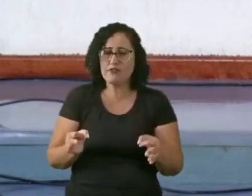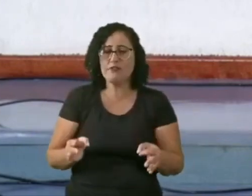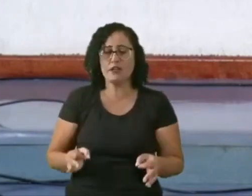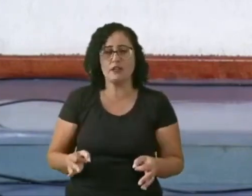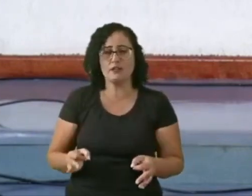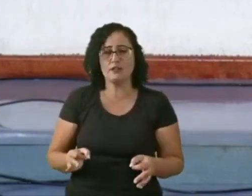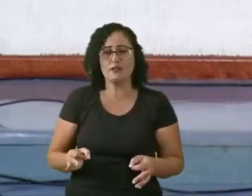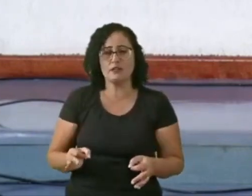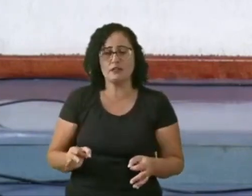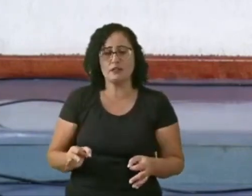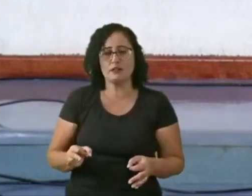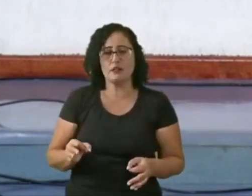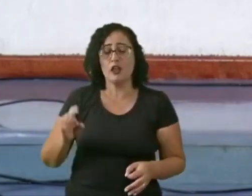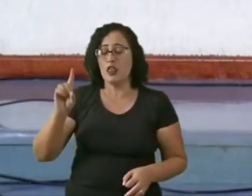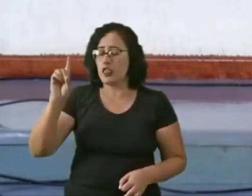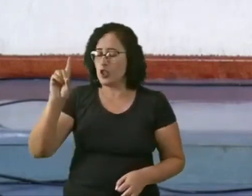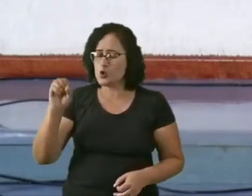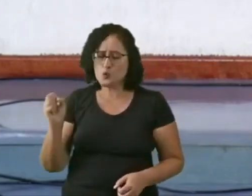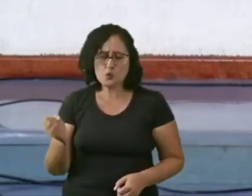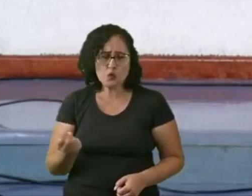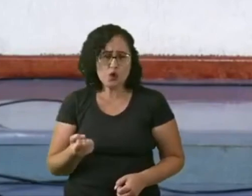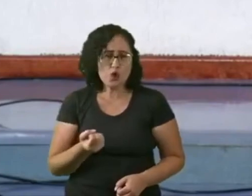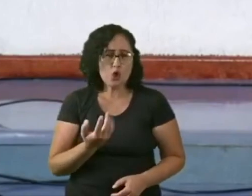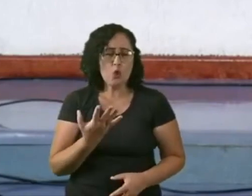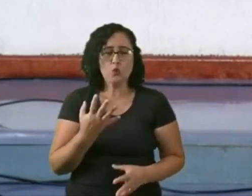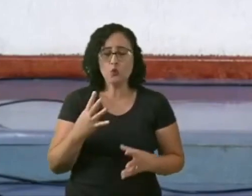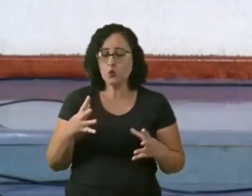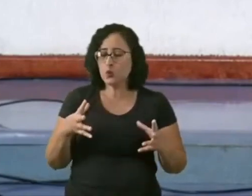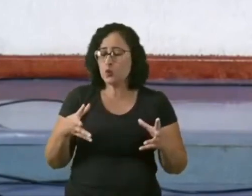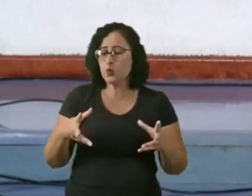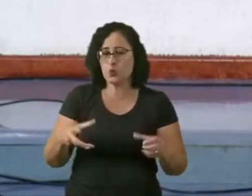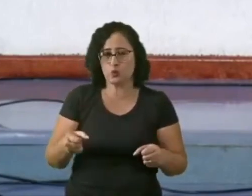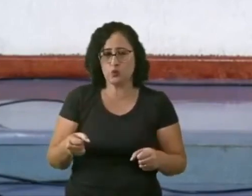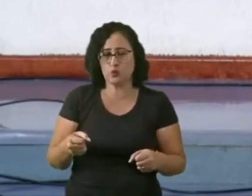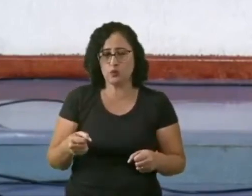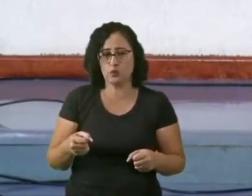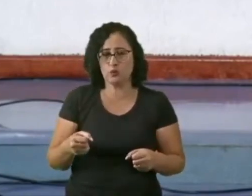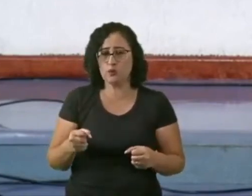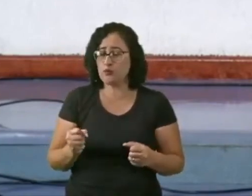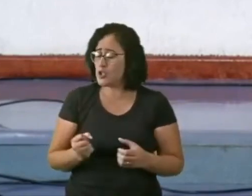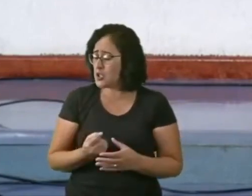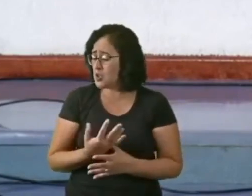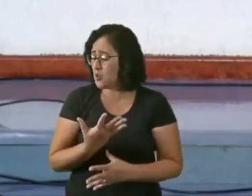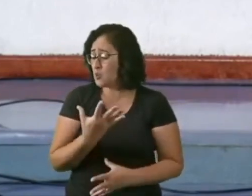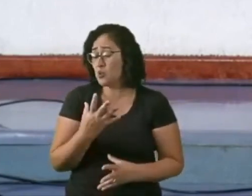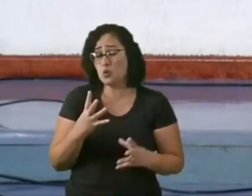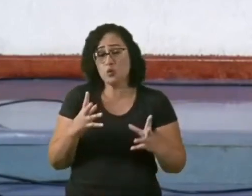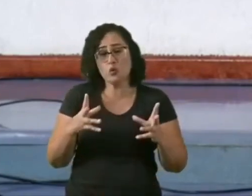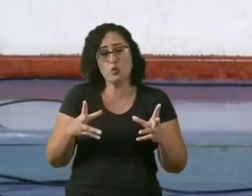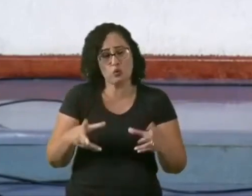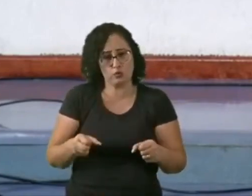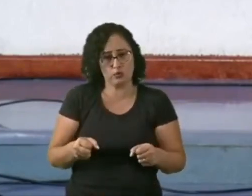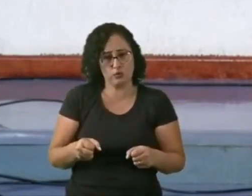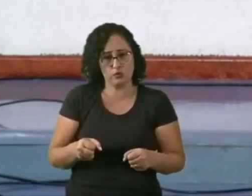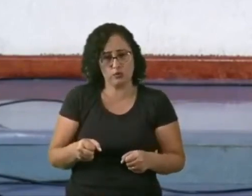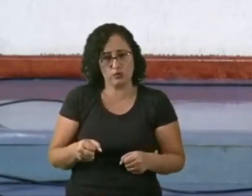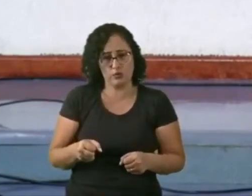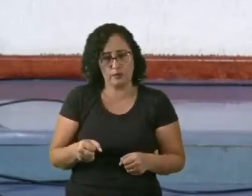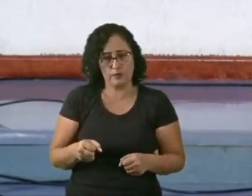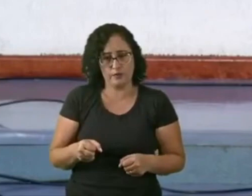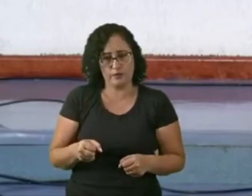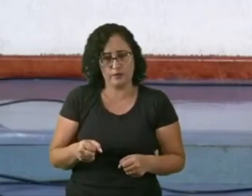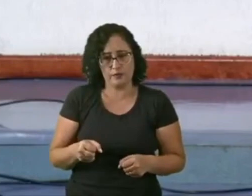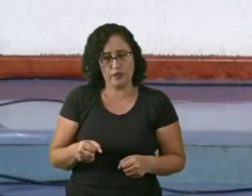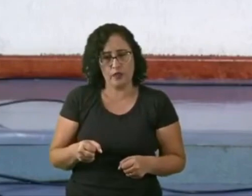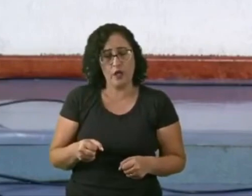E nada com o que aconteceu com a sua vida não deve ser jogado fora. Deve ser